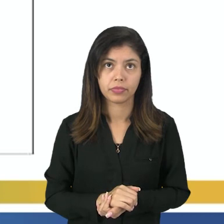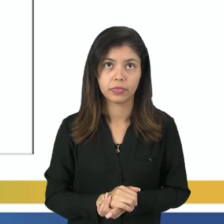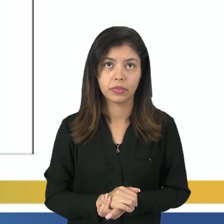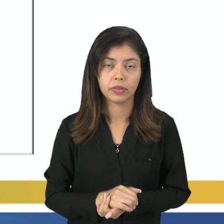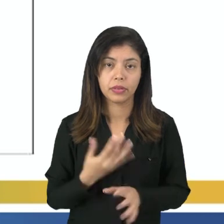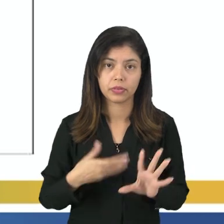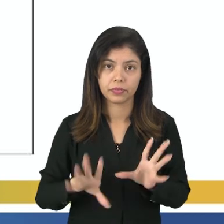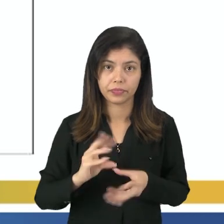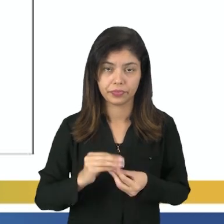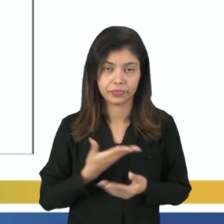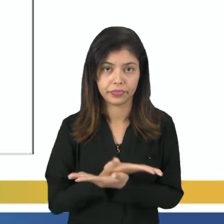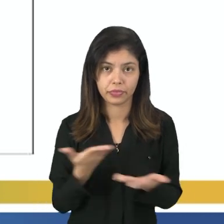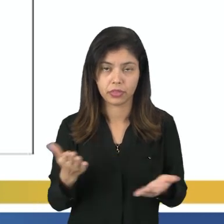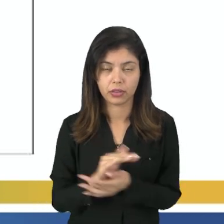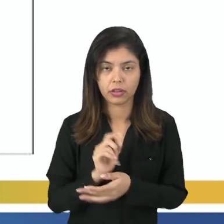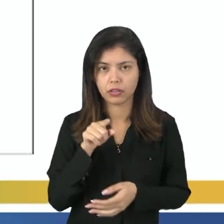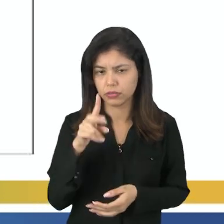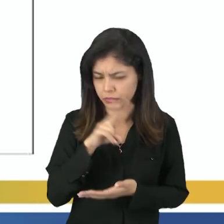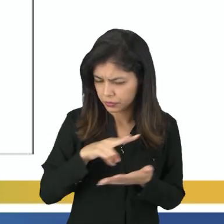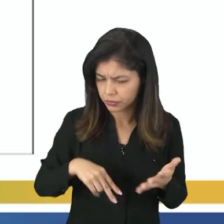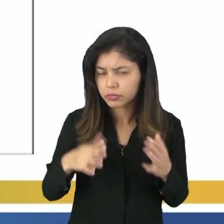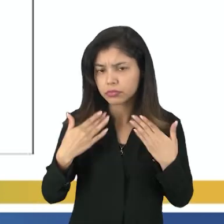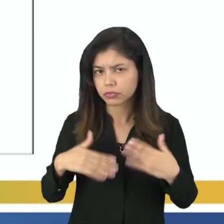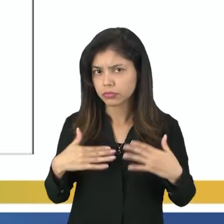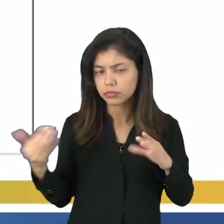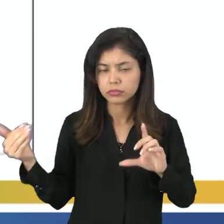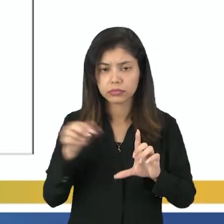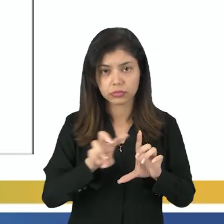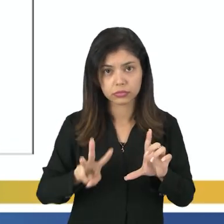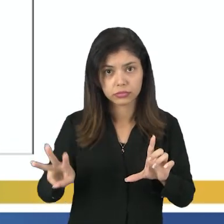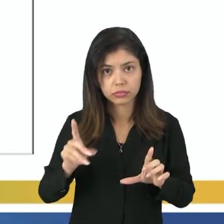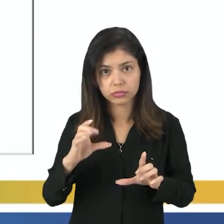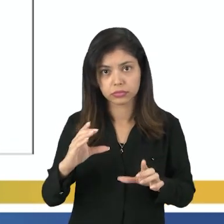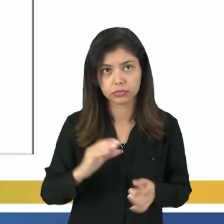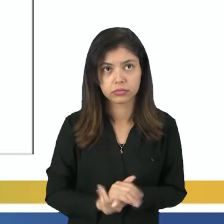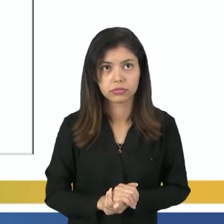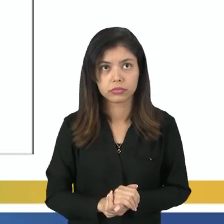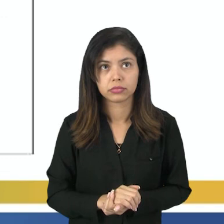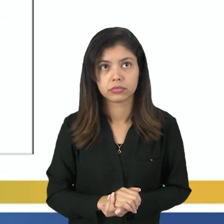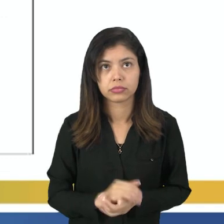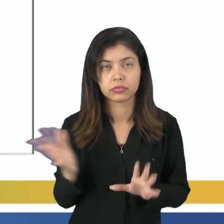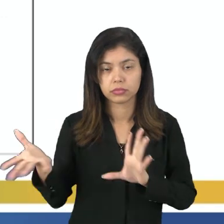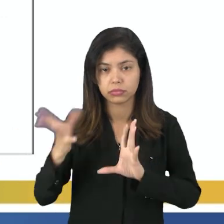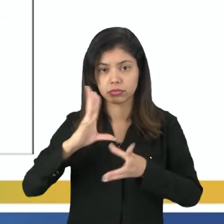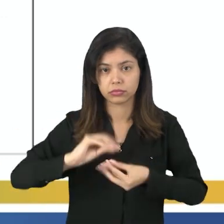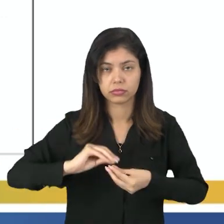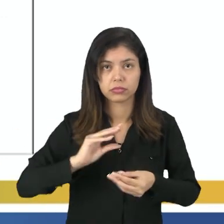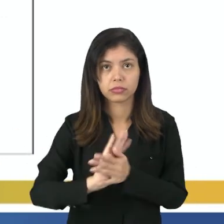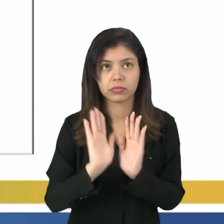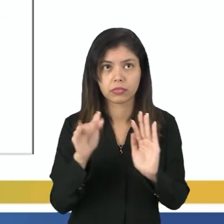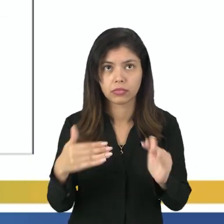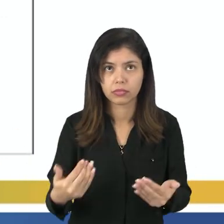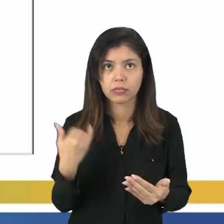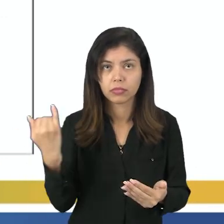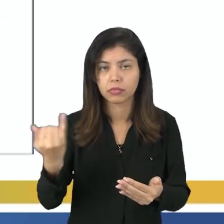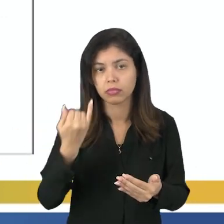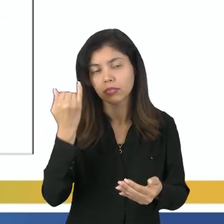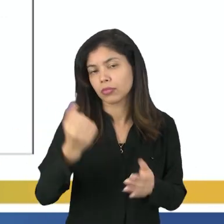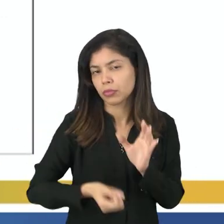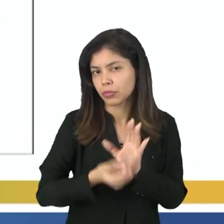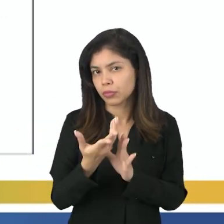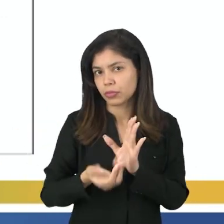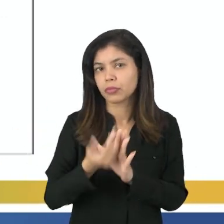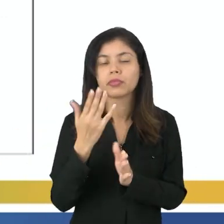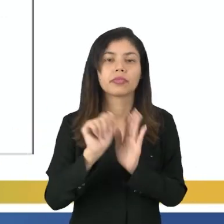vou resumir o exercício aqui para vocês, depois vocês leem com calma lá na plataforma Eduque. Então, resumidamente, qual é o princípio que